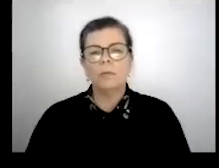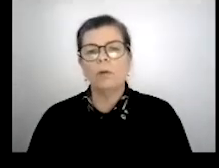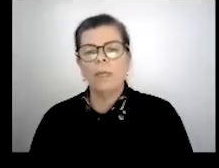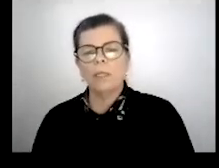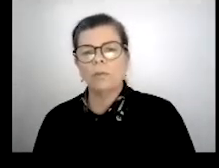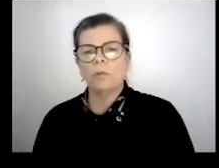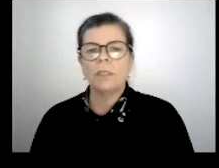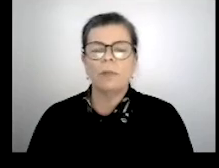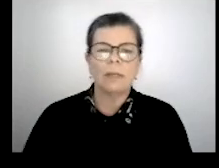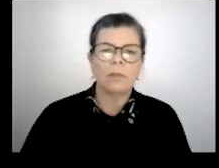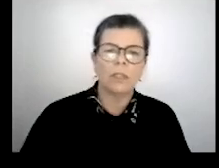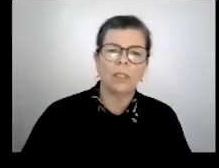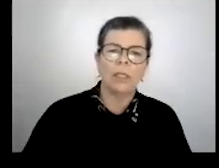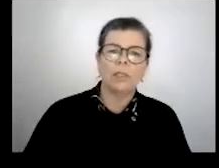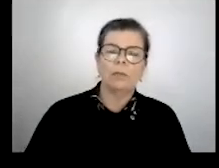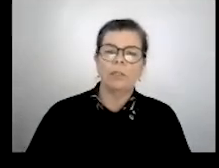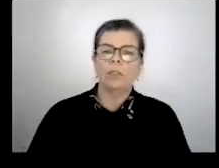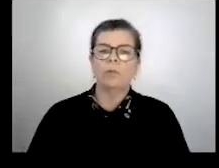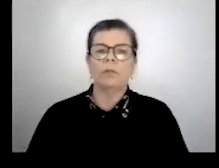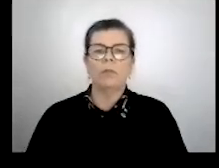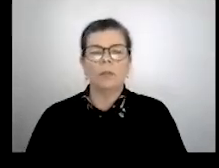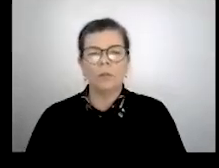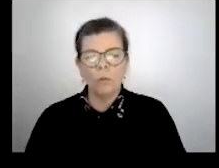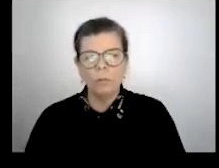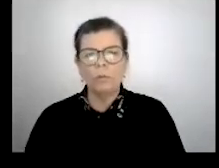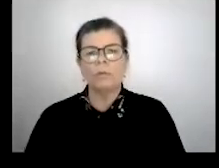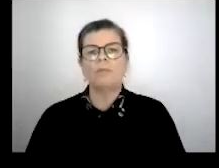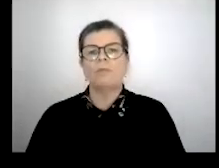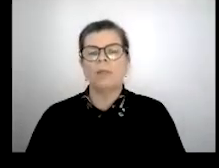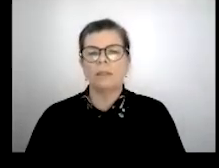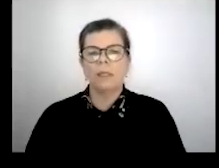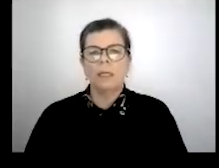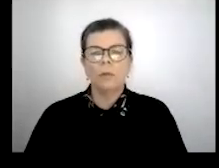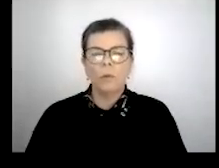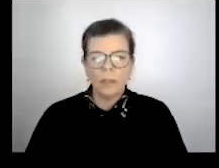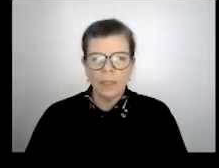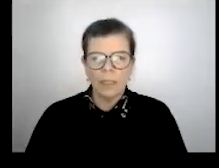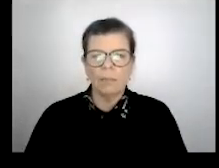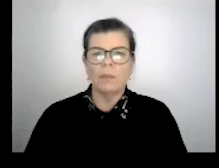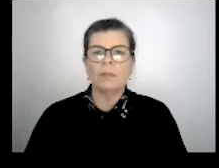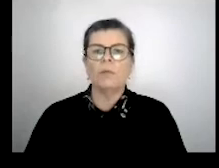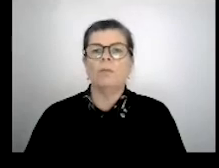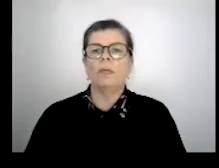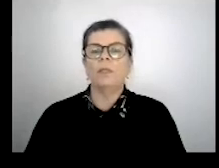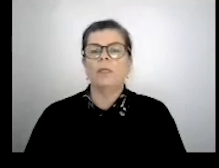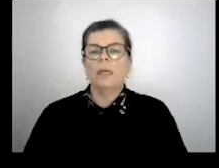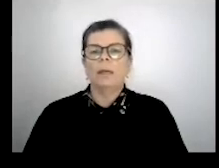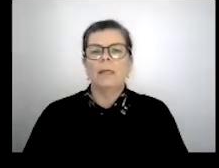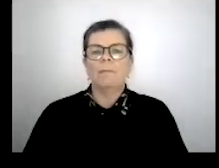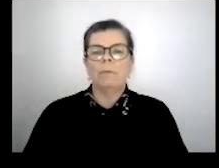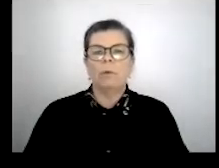E isso realmente, nos 2 simulados que a gente tem tido, a gente conseguiu que todo mundo se envolvesse, todas as equipes. Isso